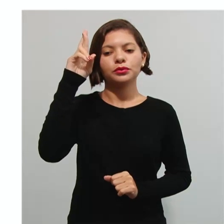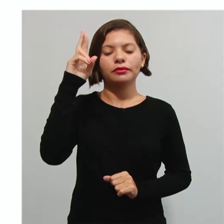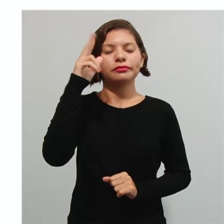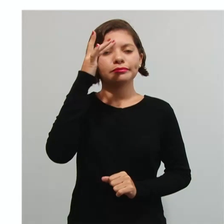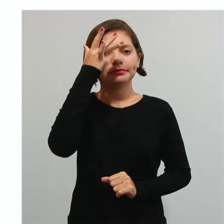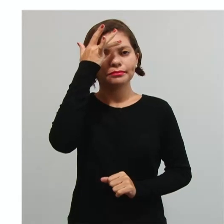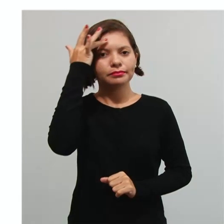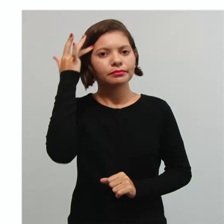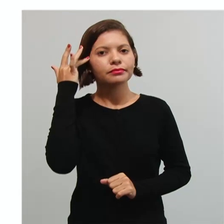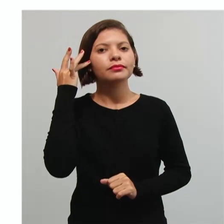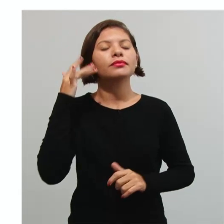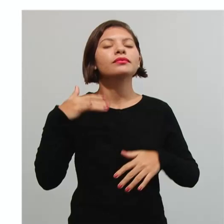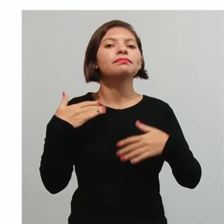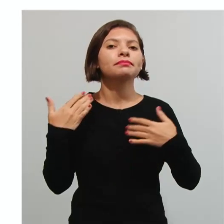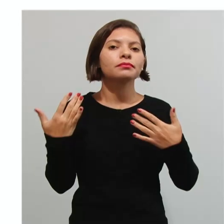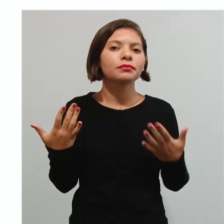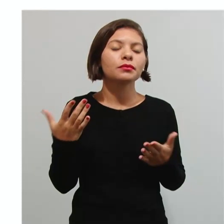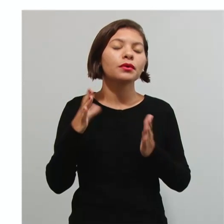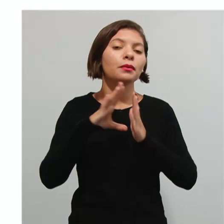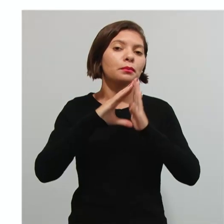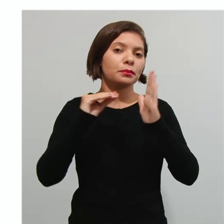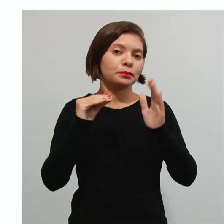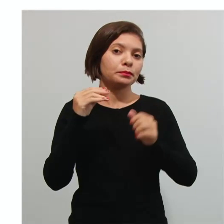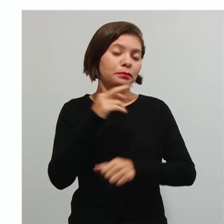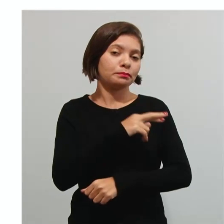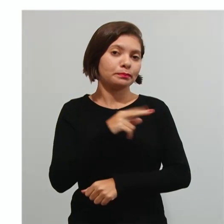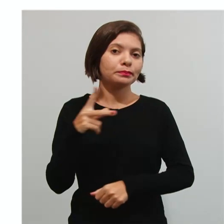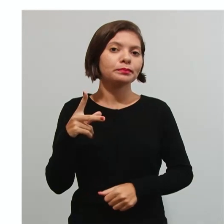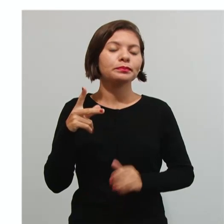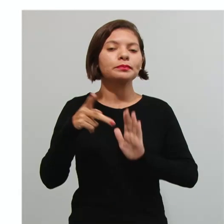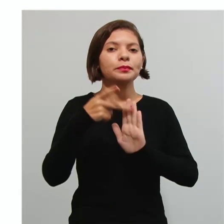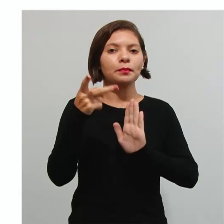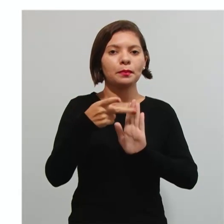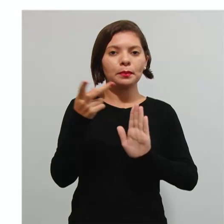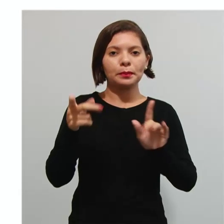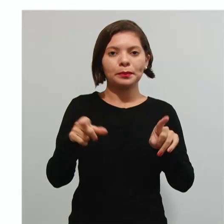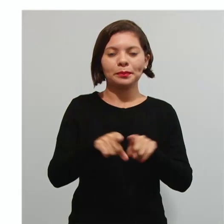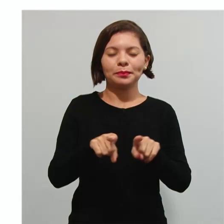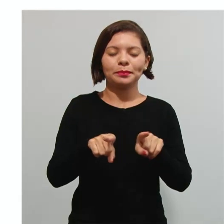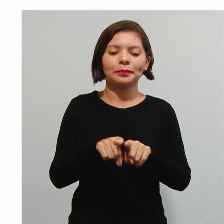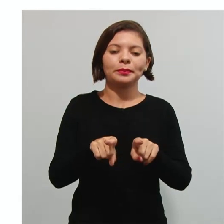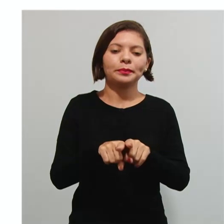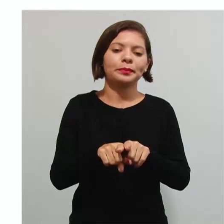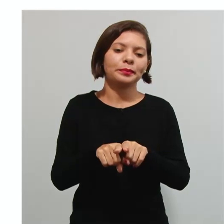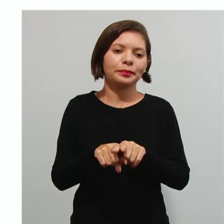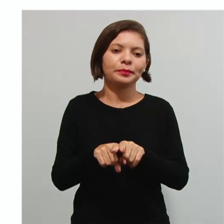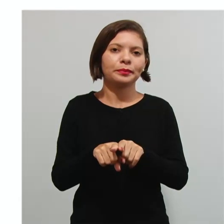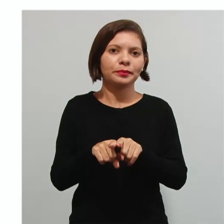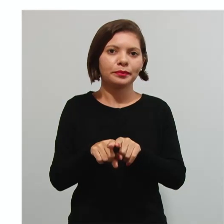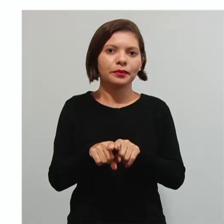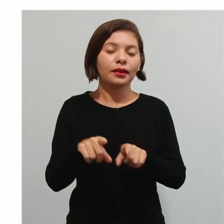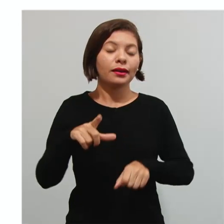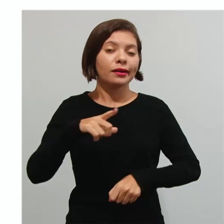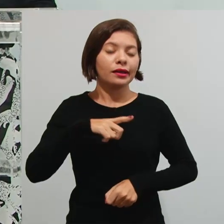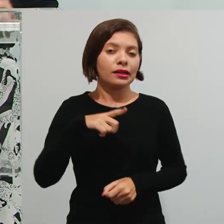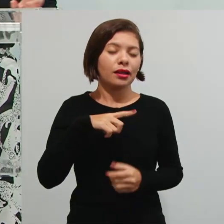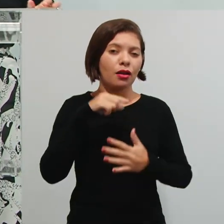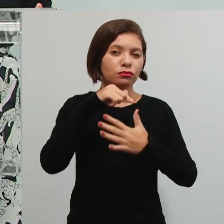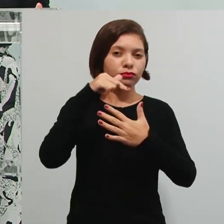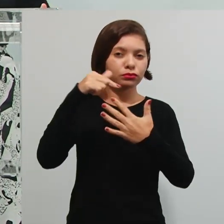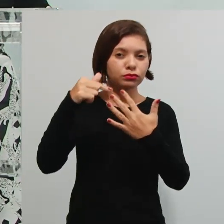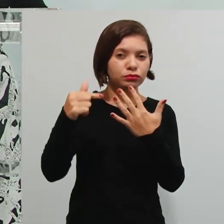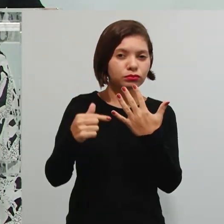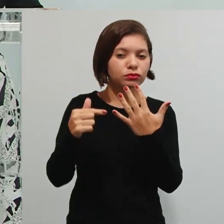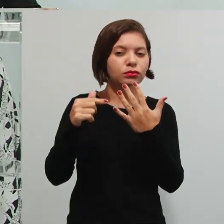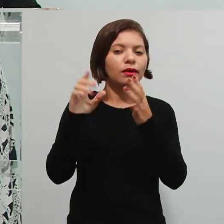né? Então, é um outro modelo de portaria também. Então, apesar de ter aqueles elementos estruturais,